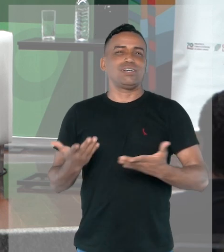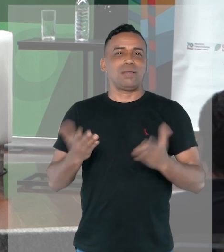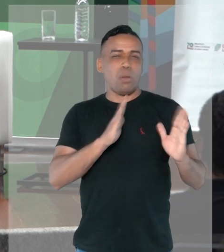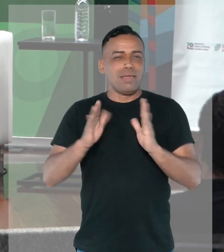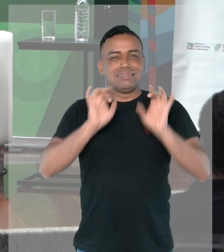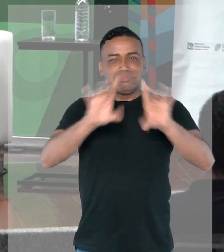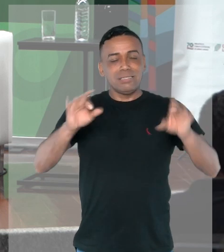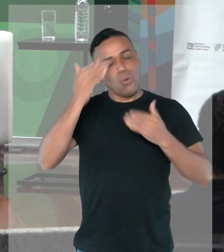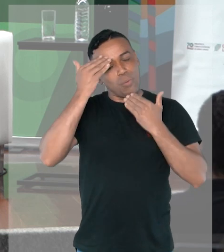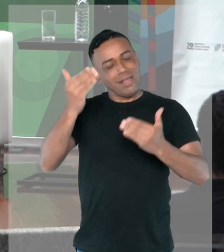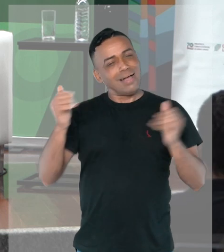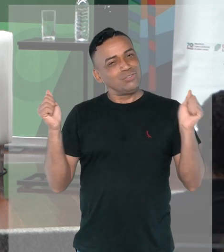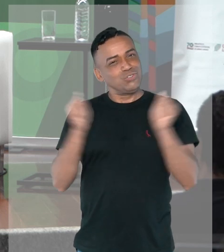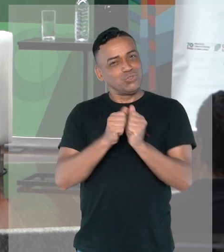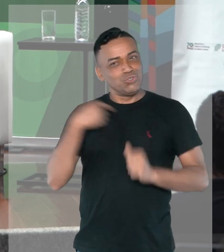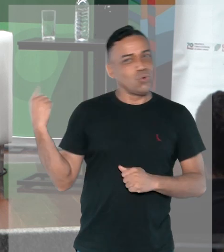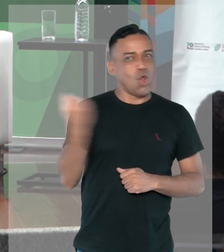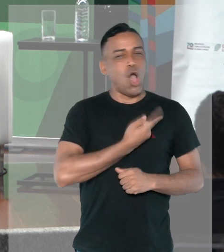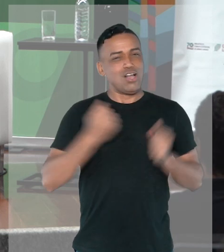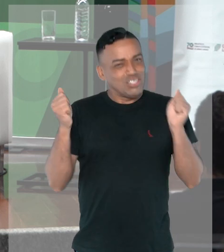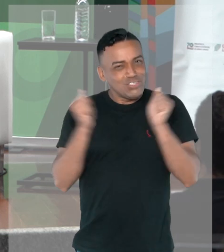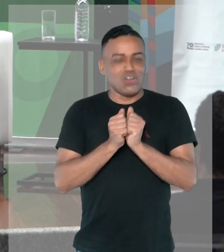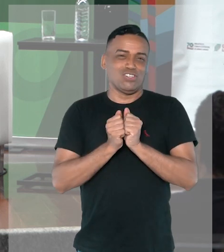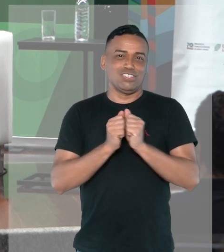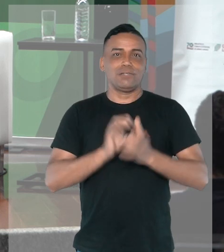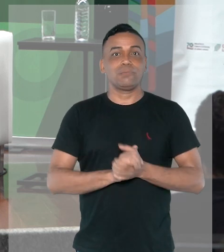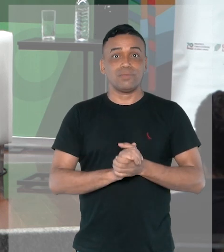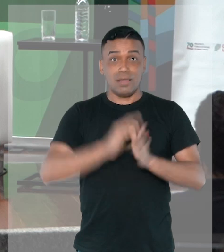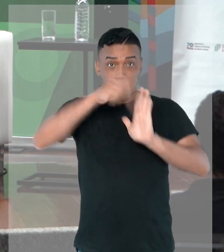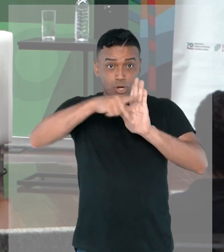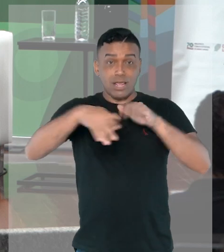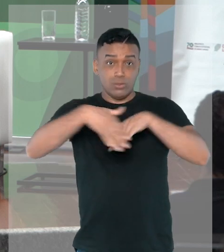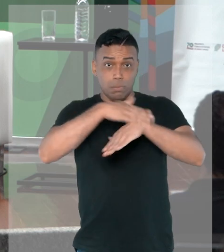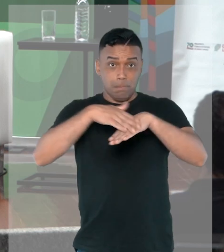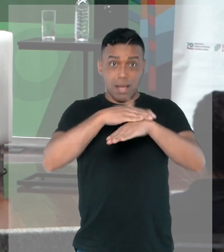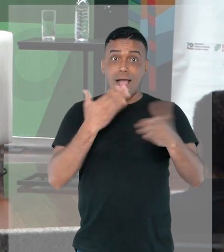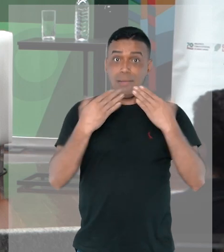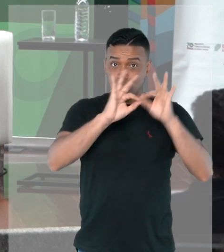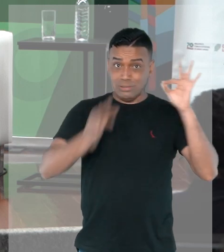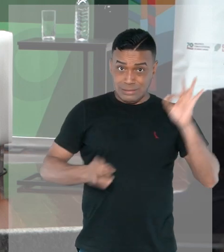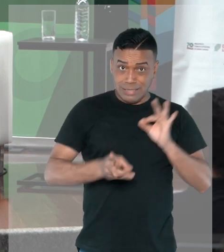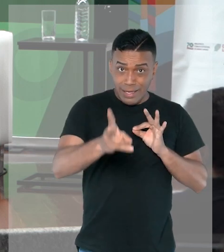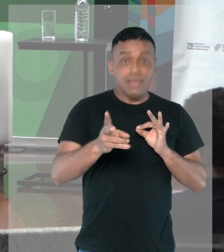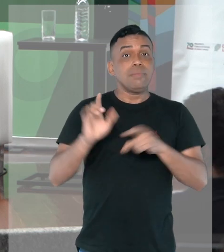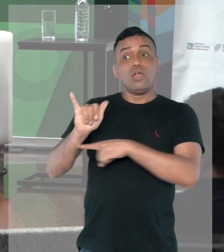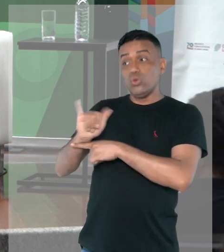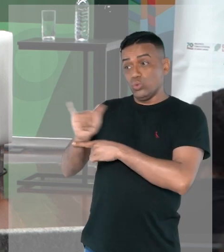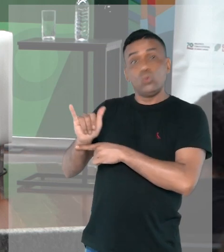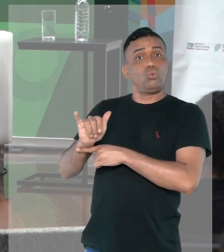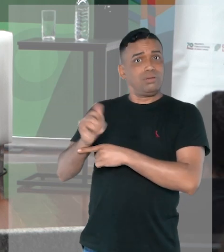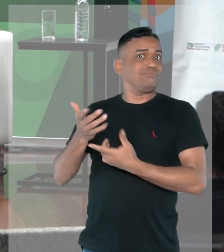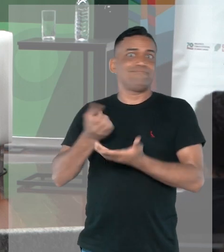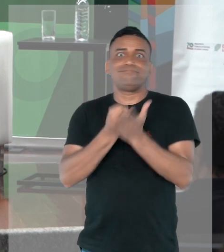Muito obrigado por estar aqui com a gente hoje. Sempre um Papo tem um canal no YouTube, então se vocês puderem acompanhar, nós